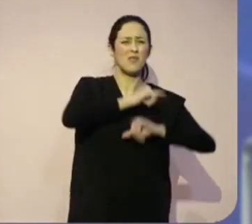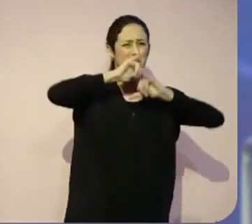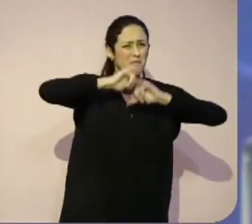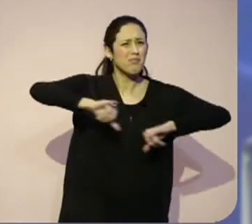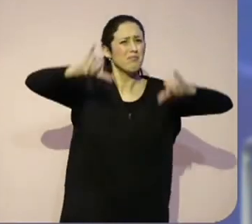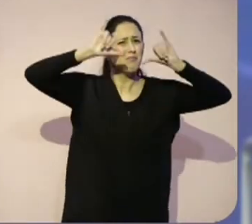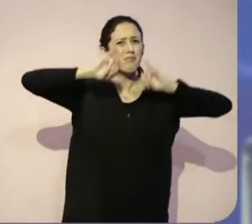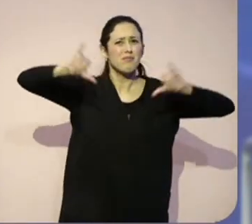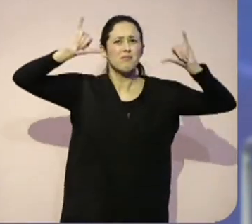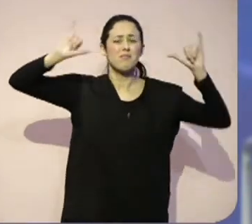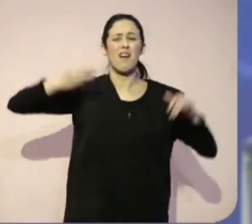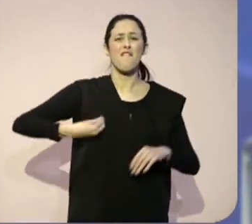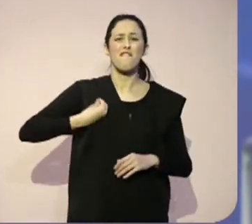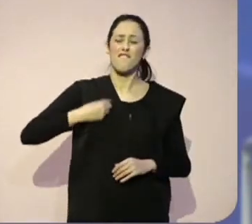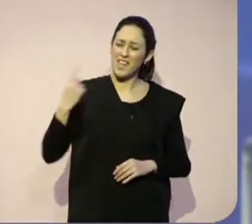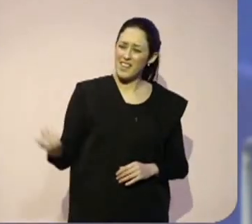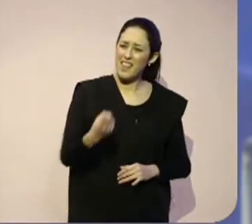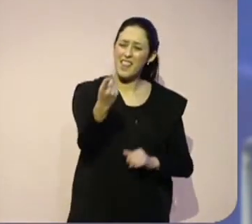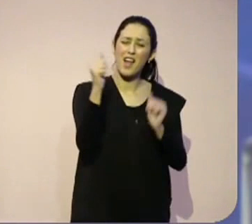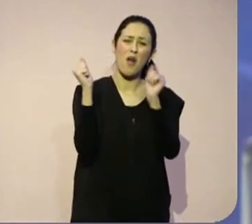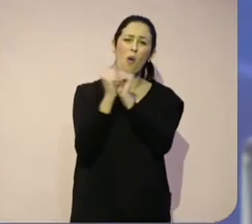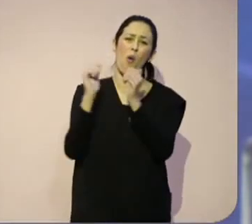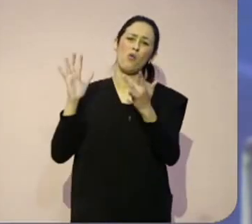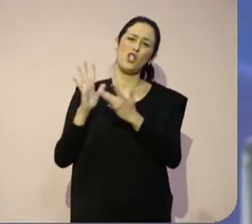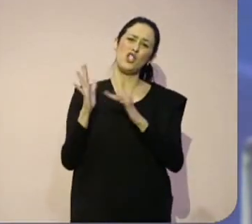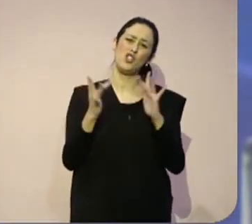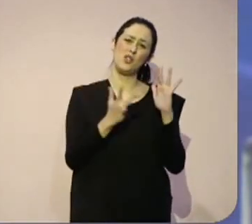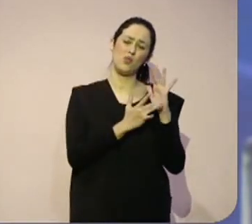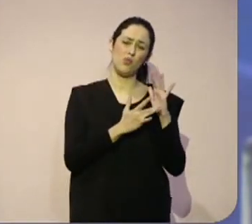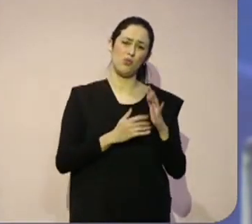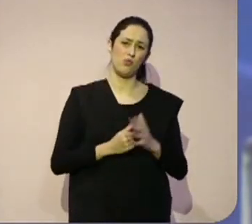a vida eterna em Jesus.